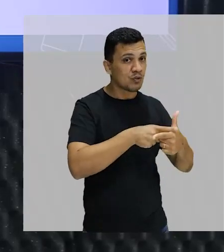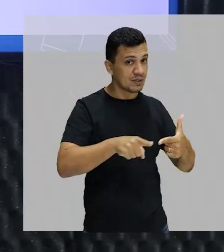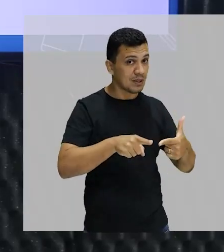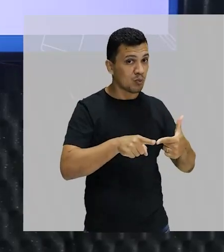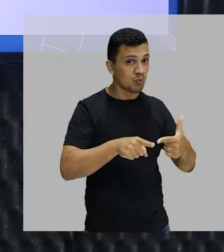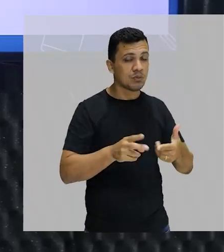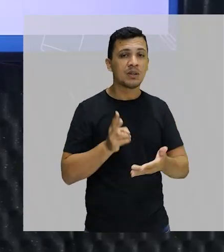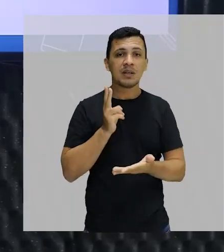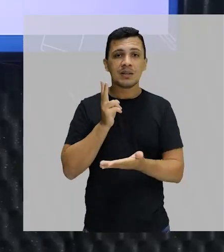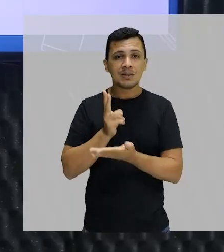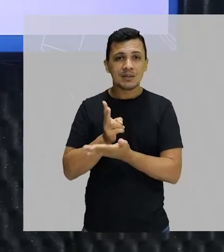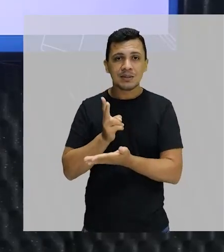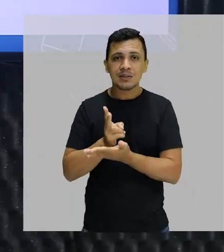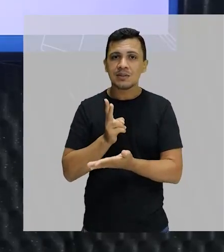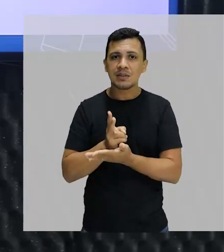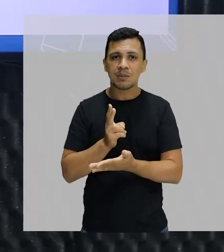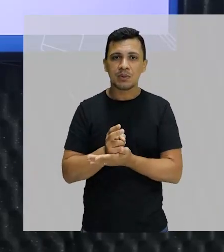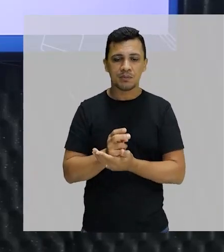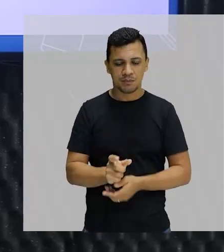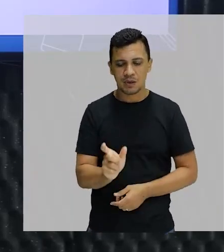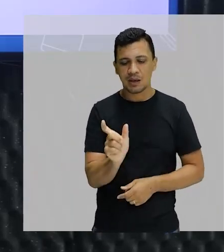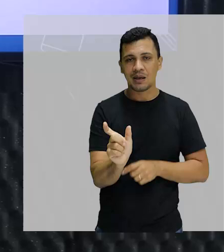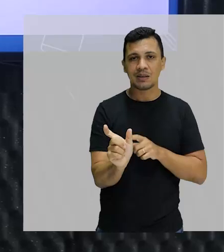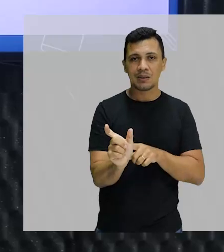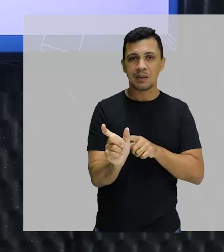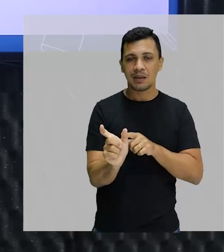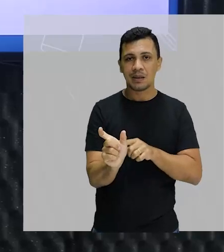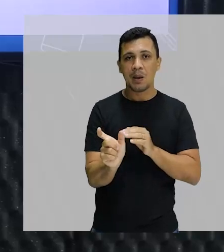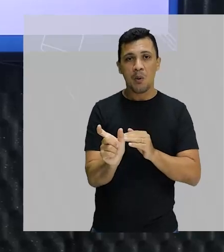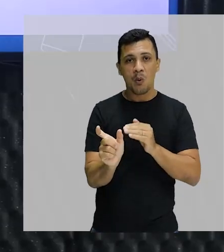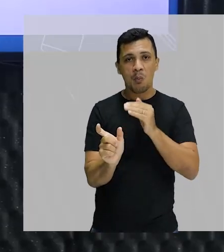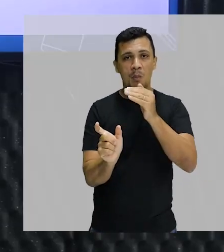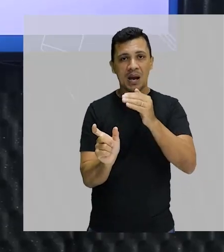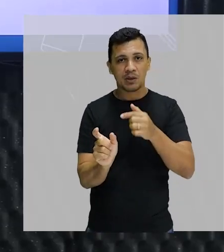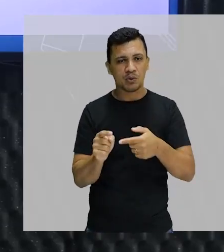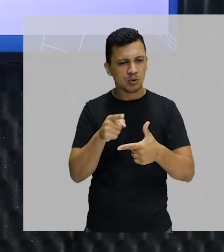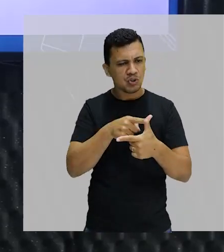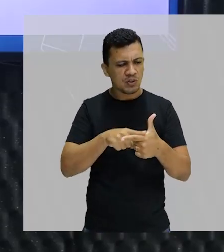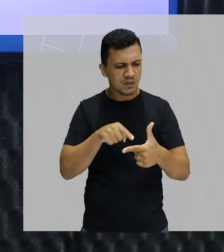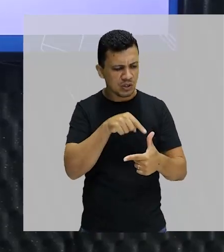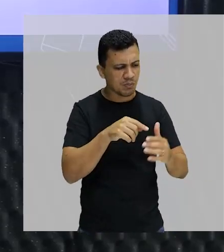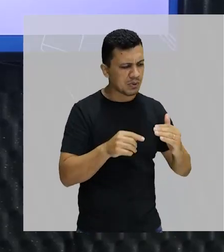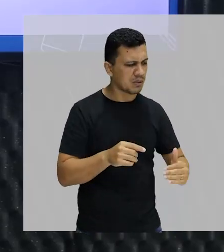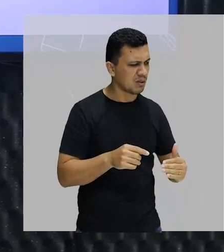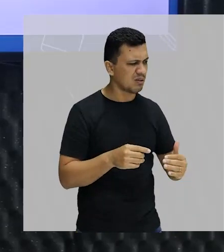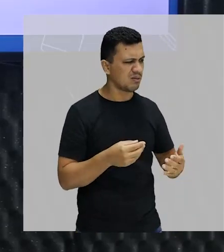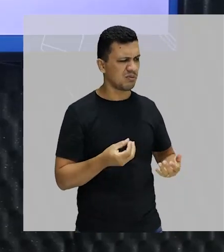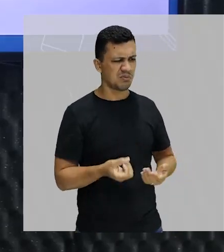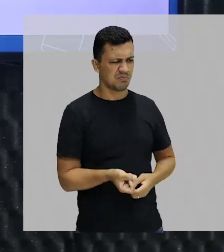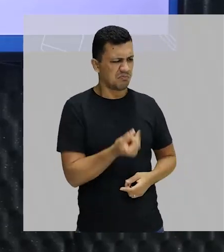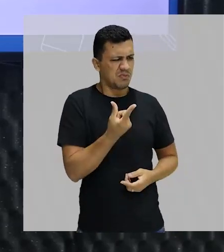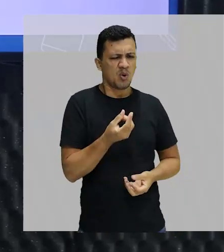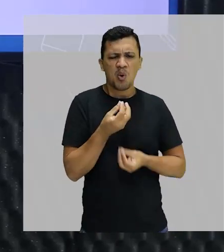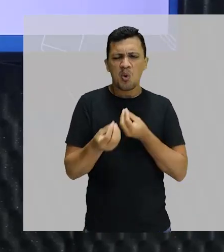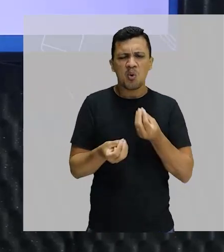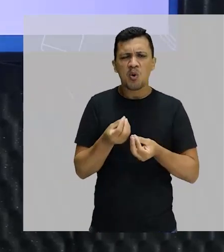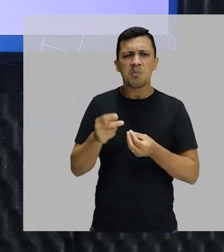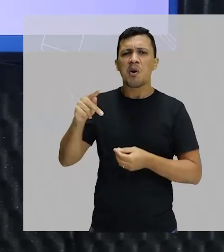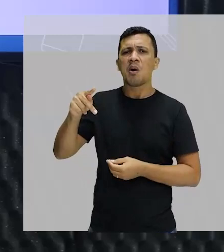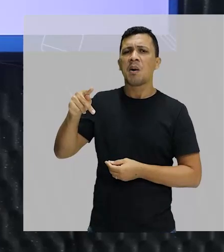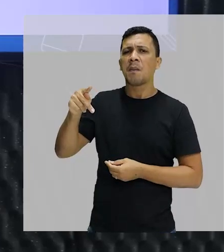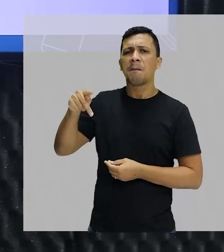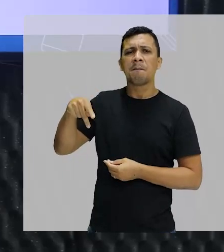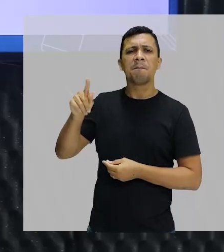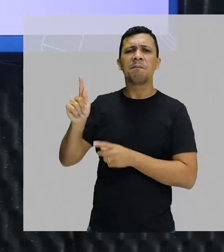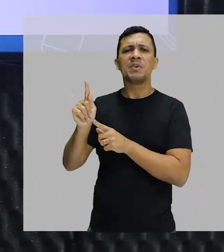o termo maior dividido pelo menor. Renata, maior pelo menor? E se a PG for decrescente? Bom, o que eu